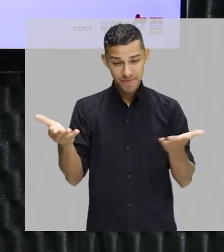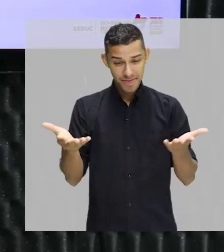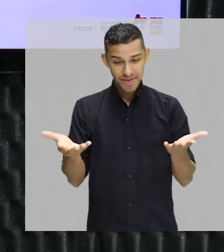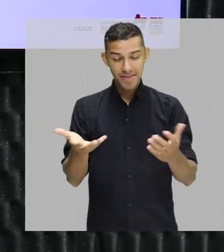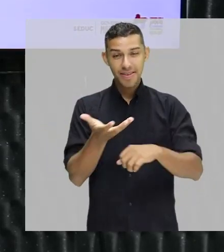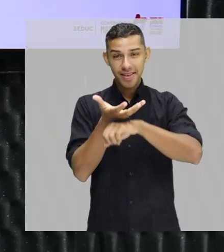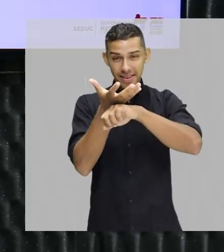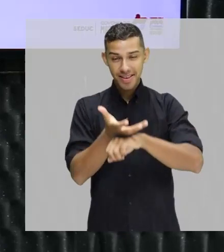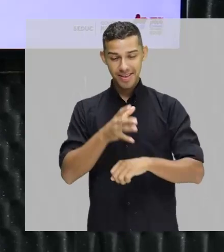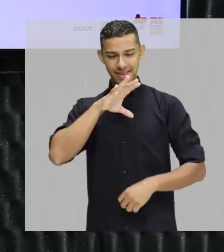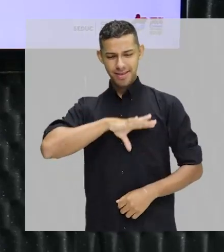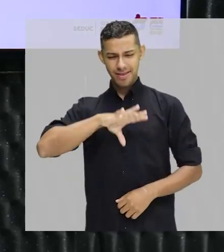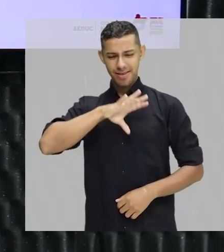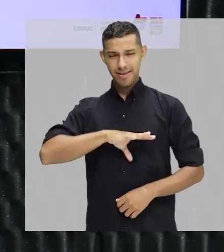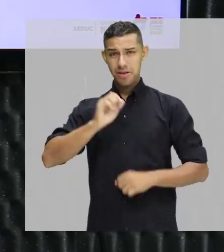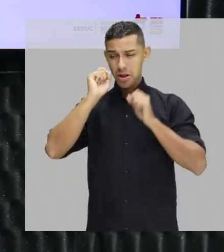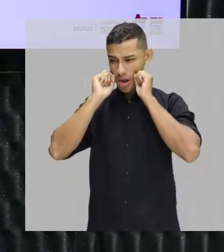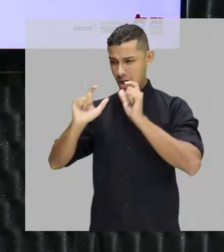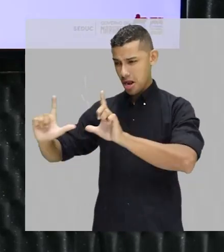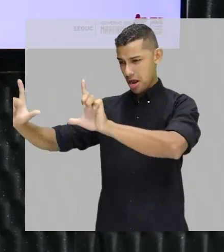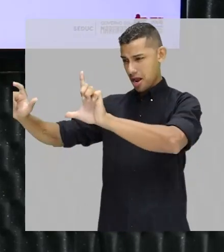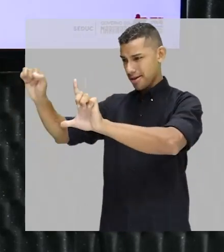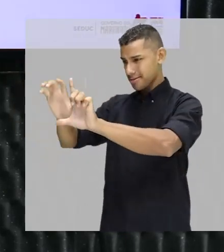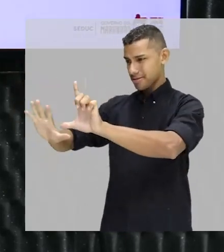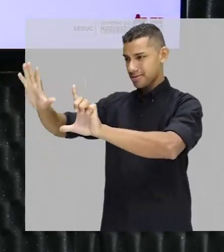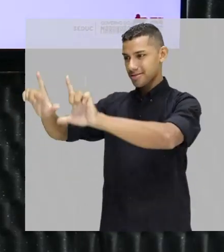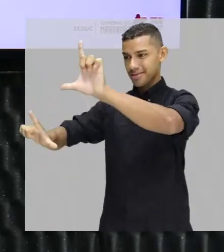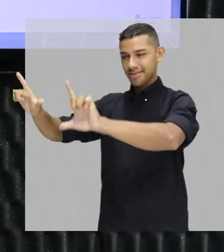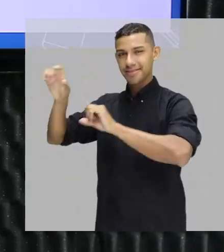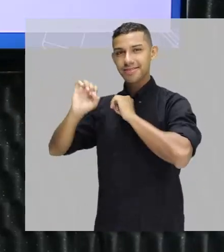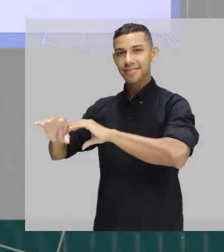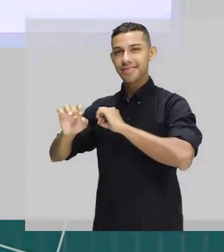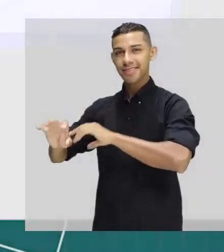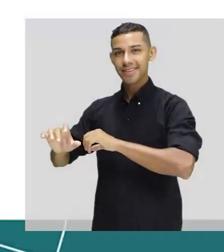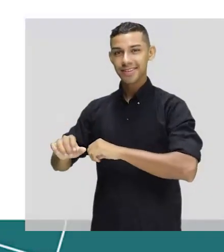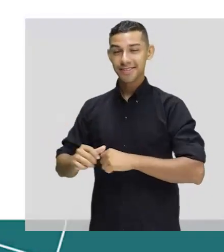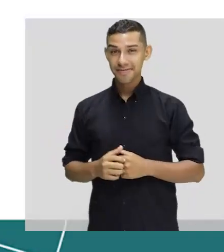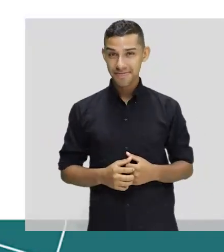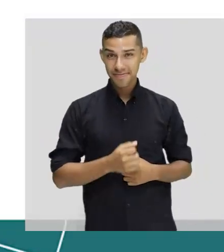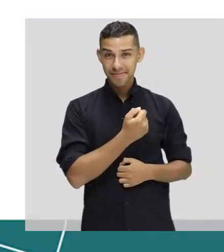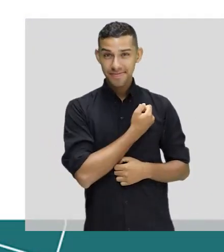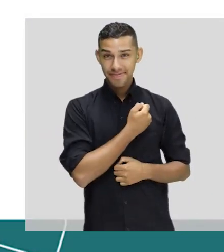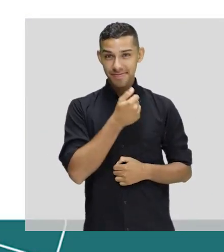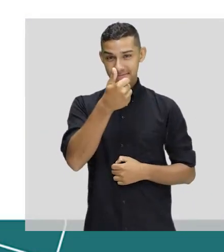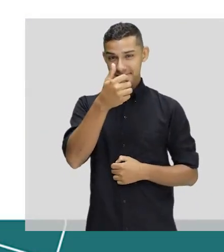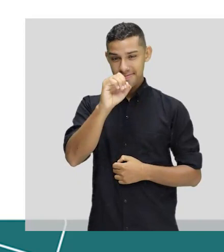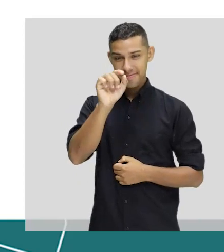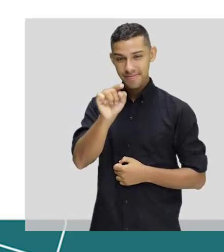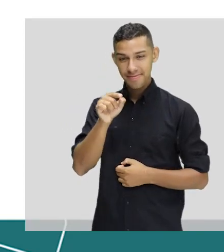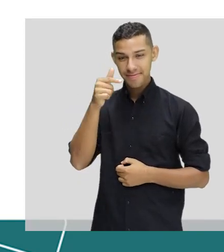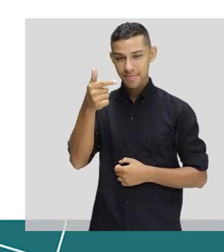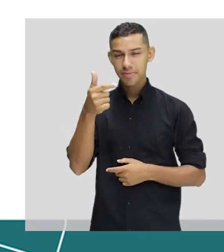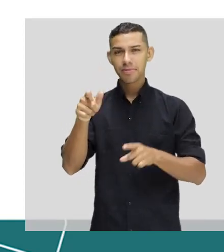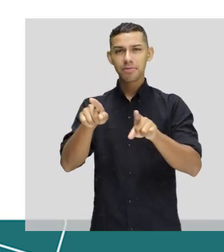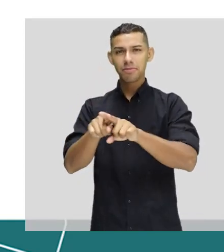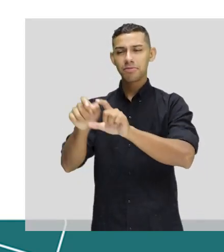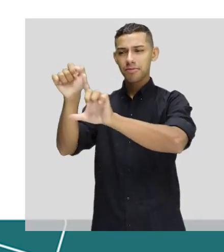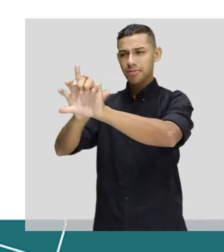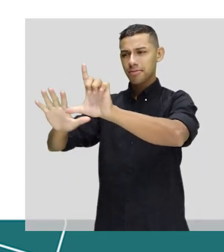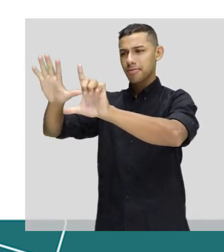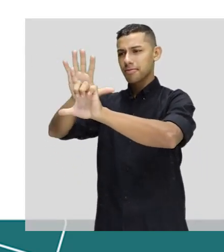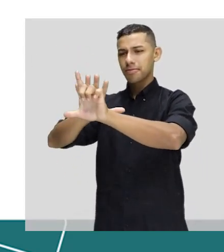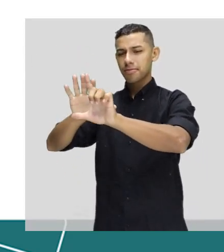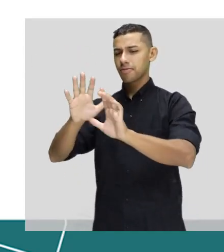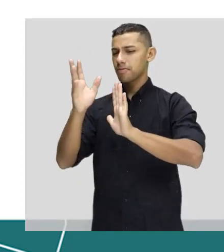TV Educação e no portal do estudante que tem muito conteúdo para vocês. Na aula de hoje vamos falar entre a relação existente